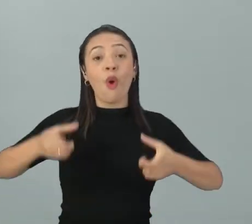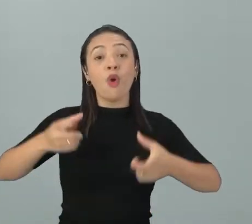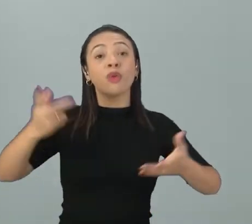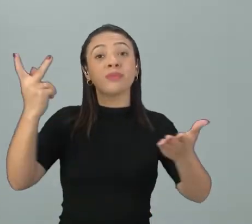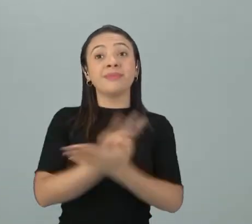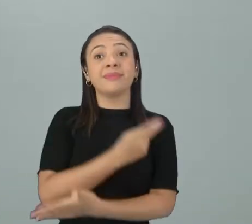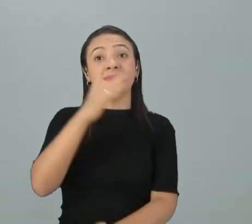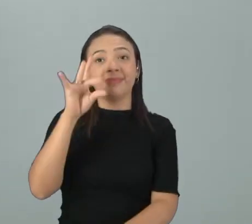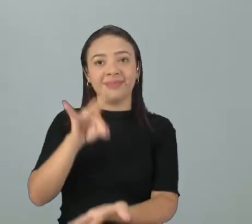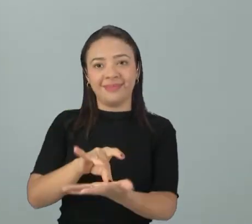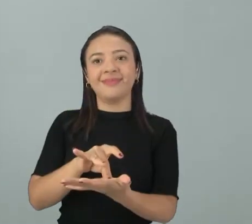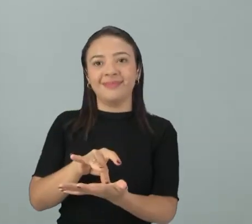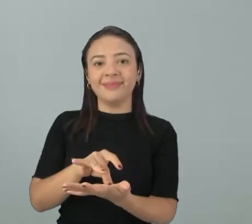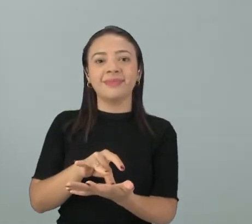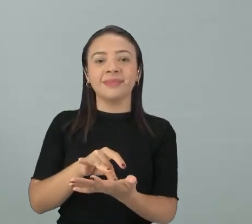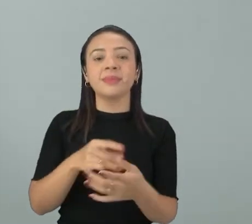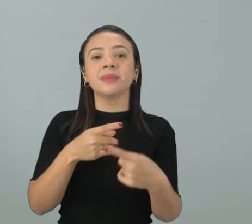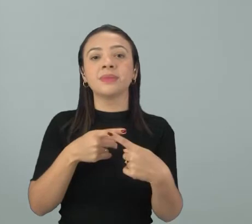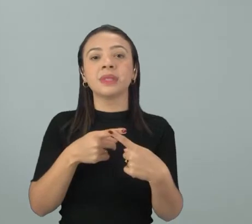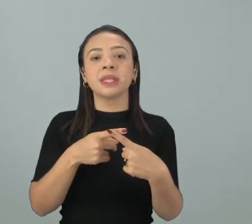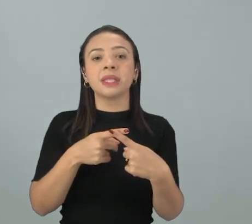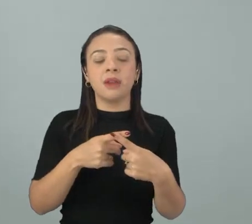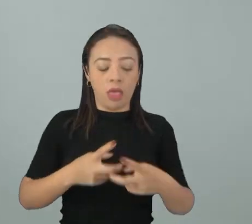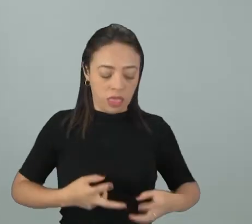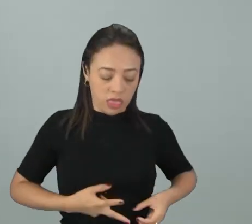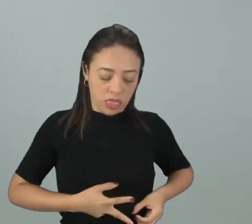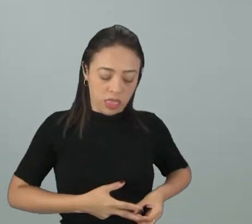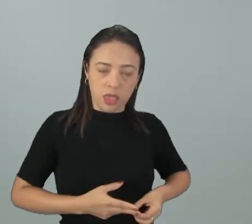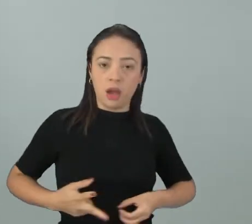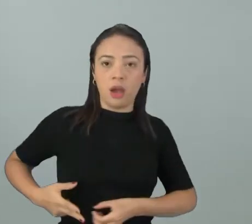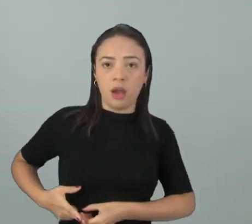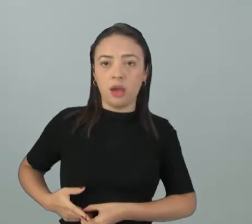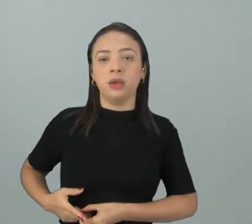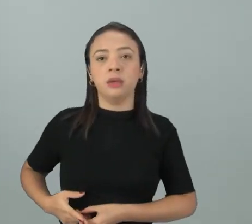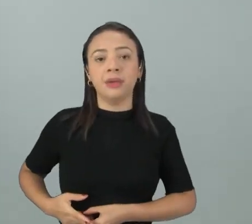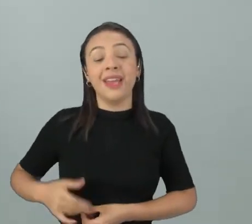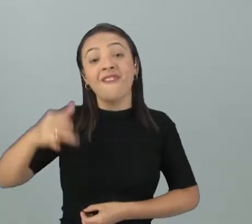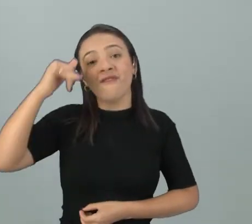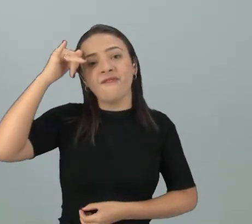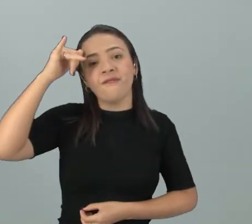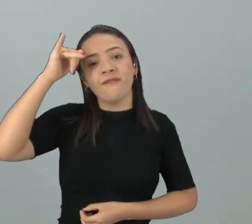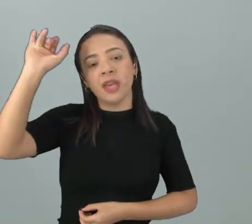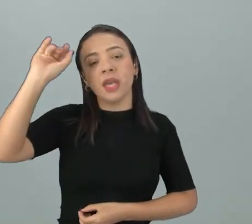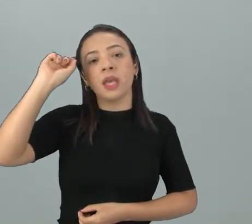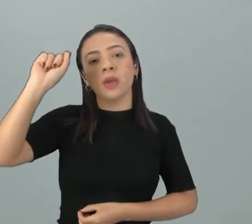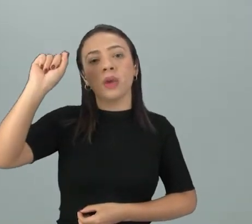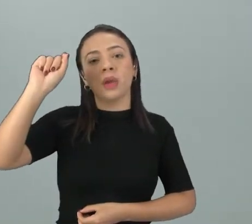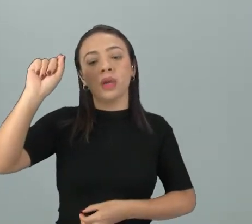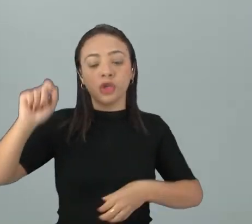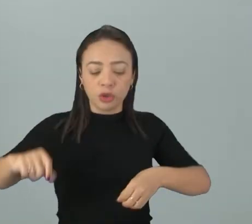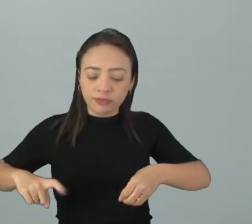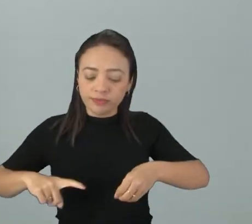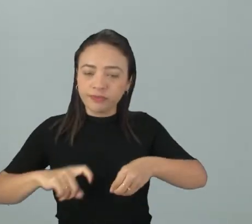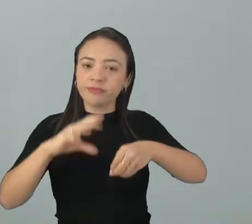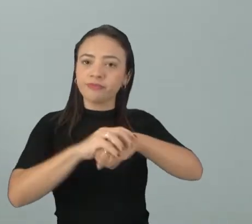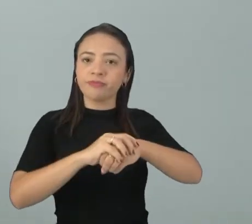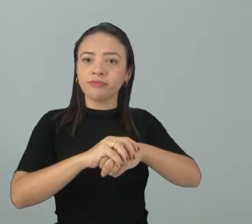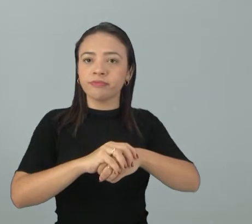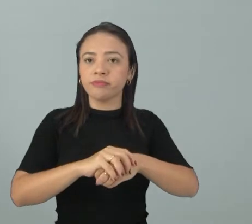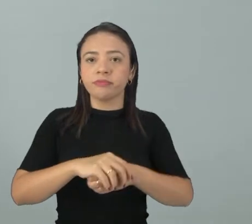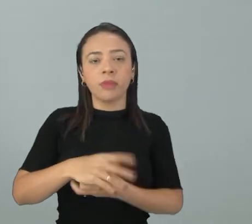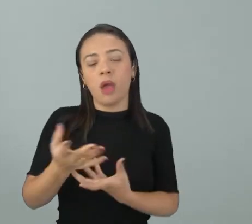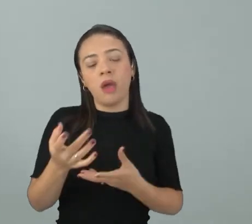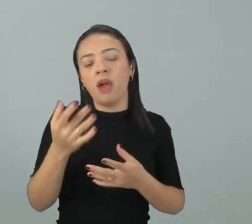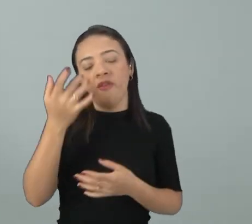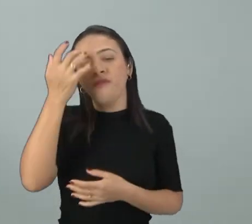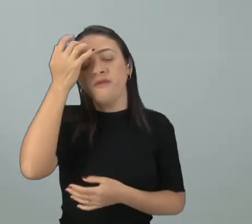você obstrui, né, esses locais, você impede a fecundação, tá? É um raciocínio bem simples, tá? Que